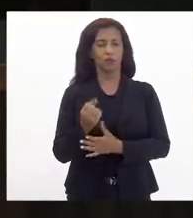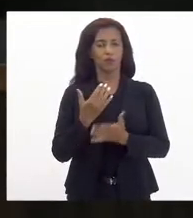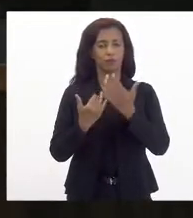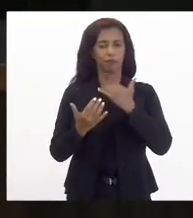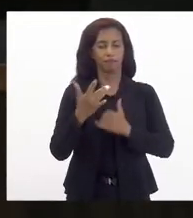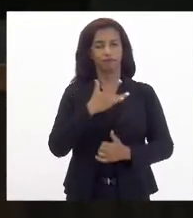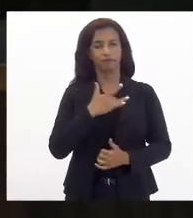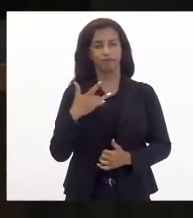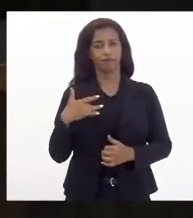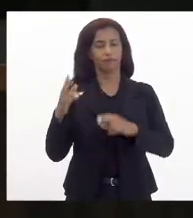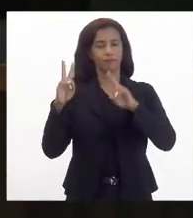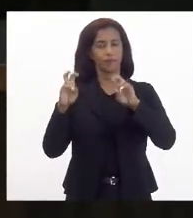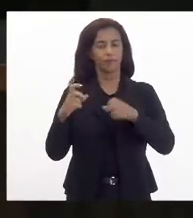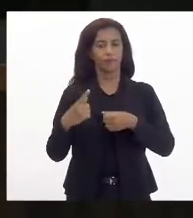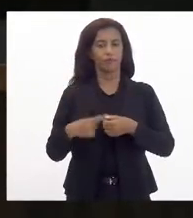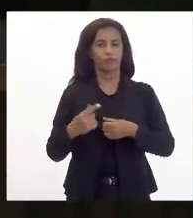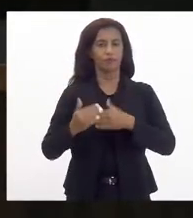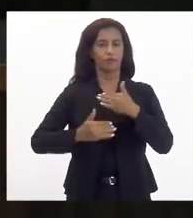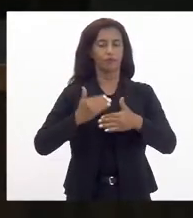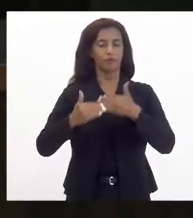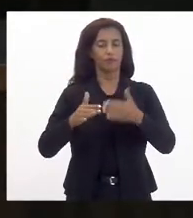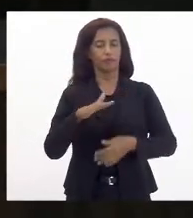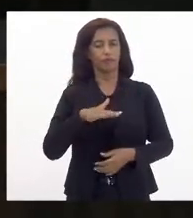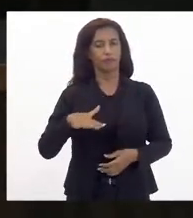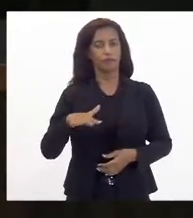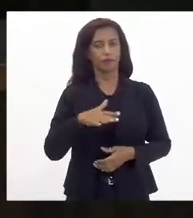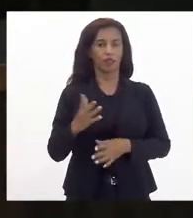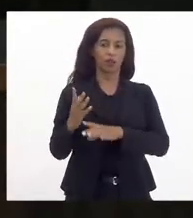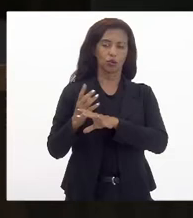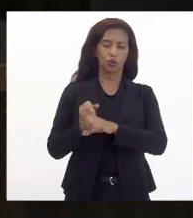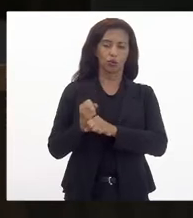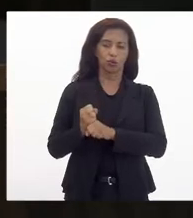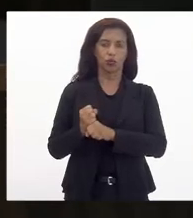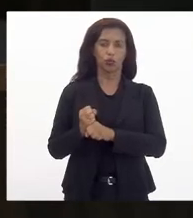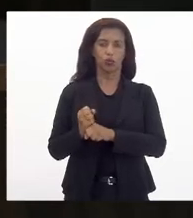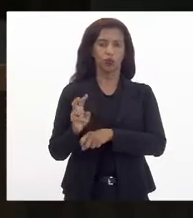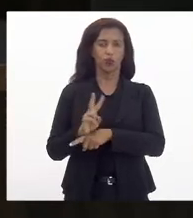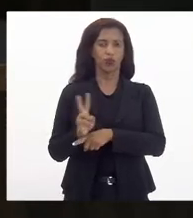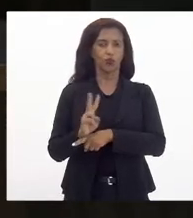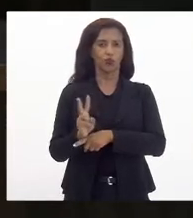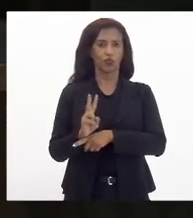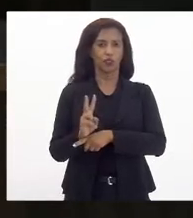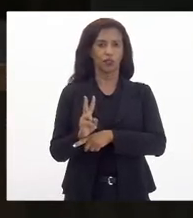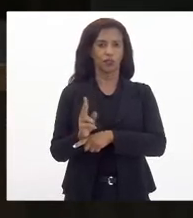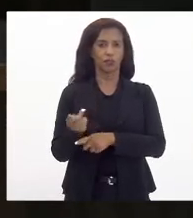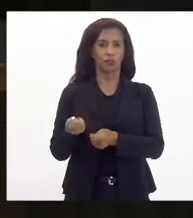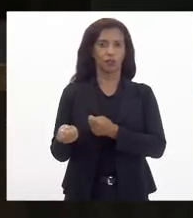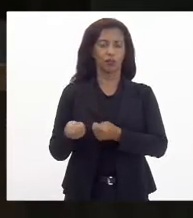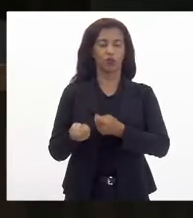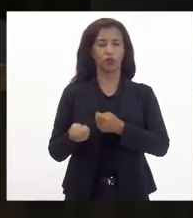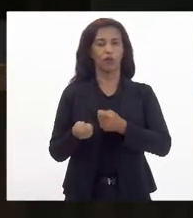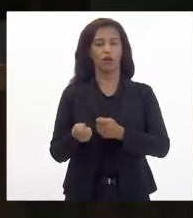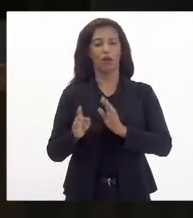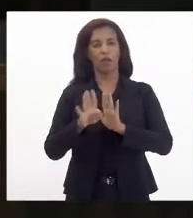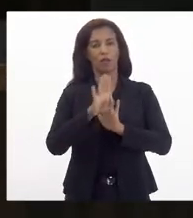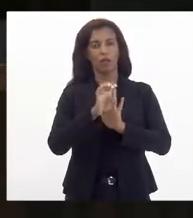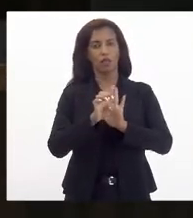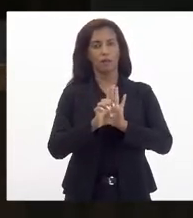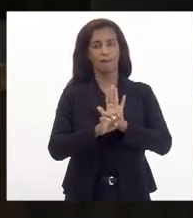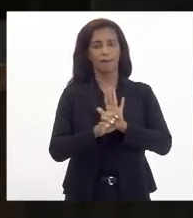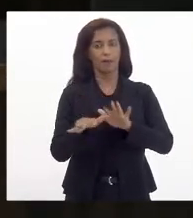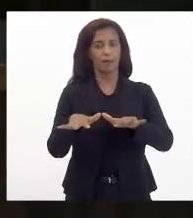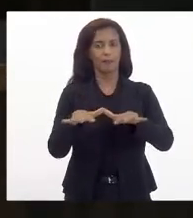alimentar de saúde de assuntos municipais e desenvolvimento regionais de orçamento Finanças fiscalização e controle as